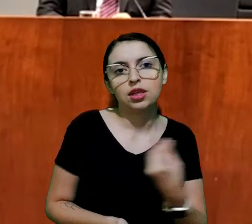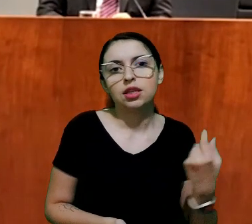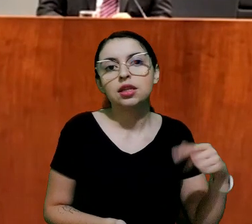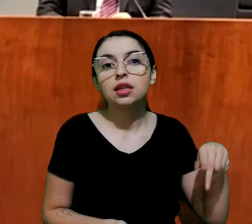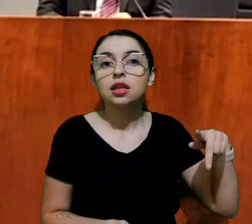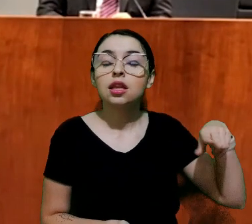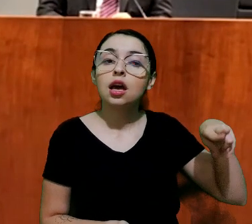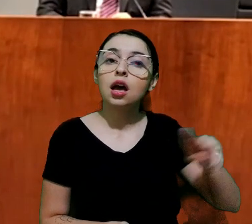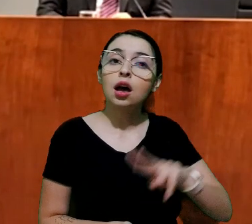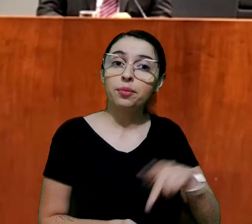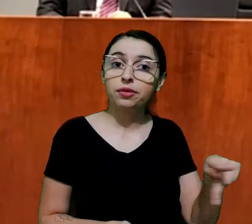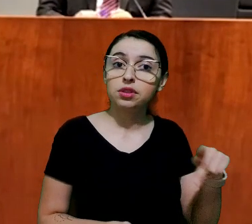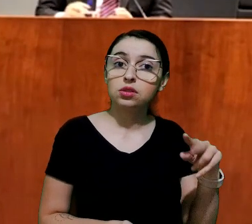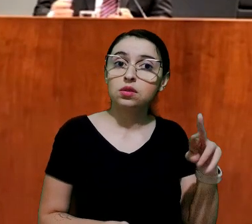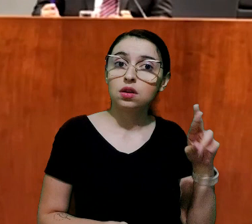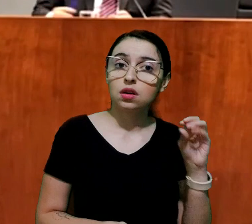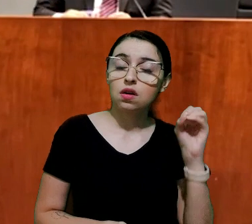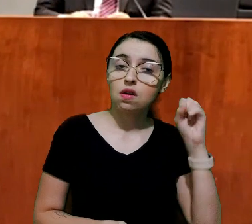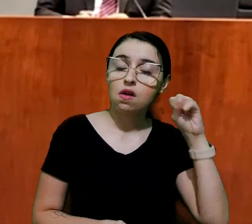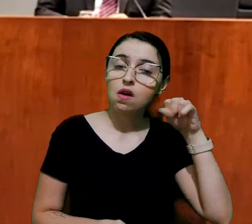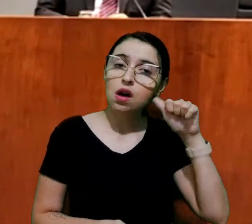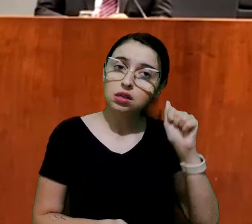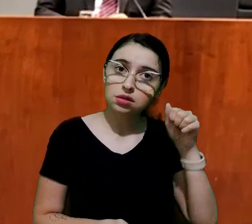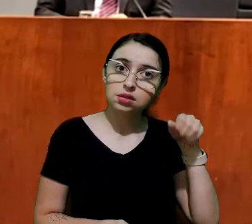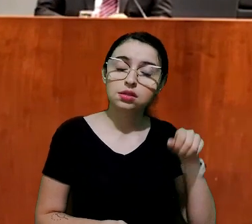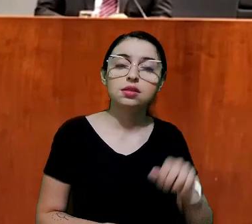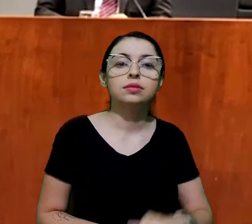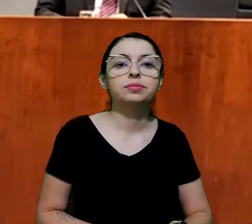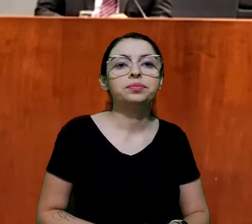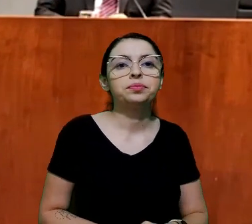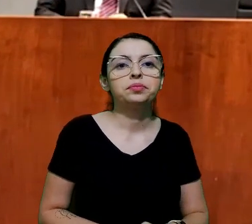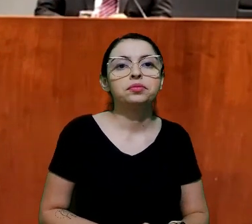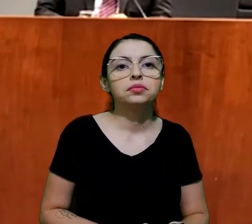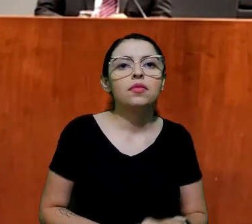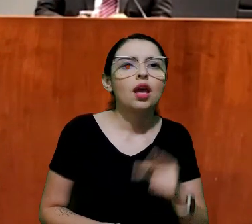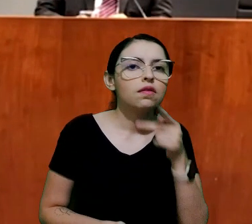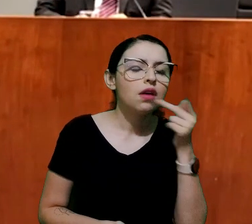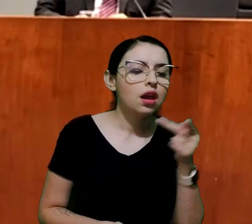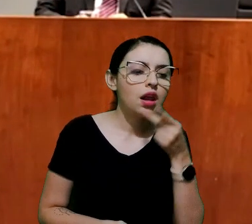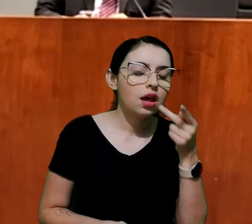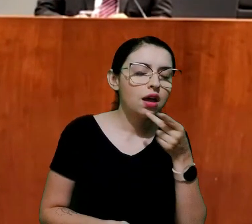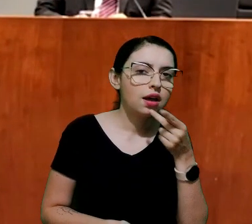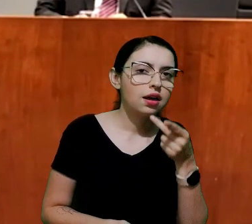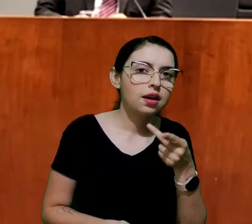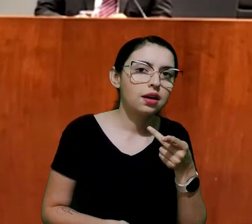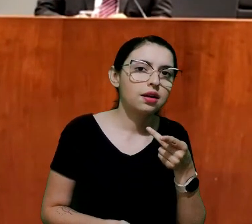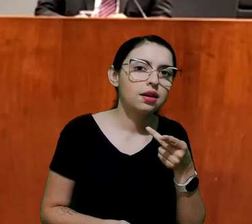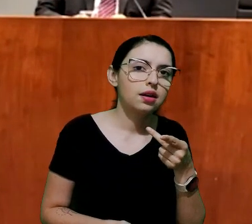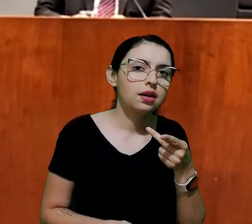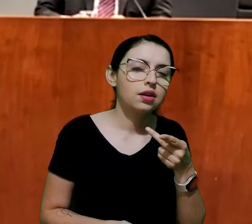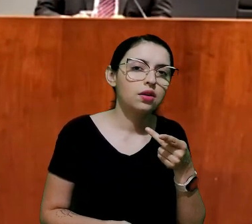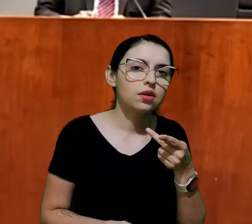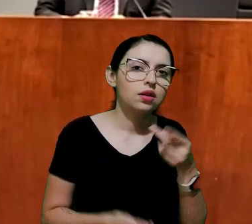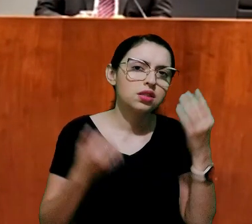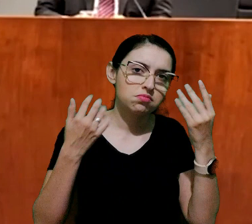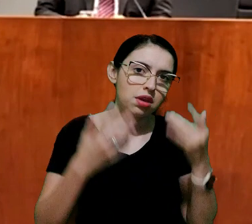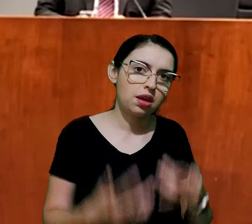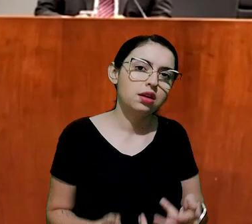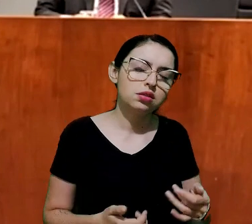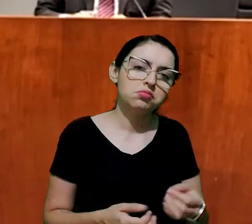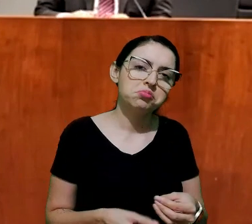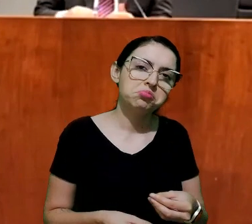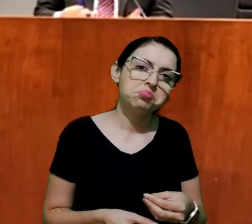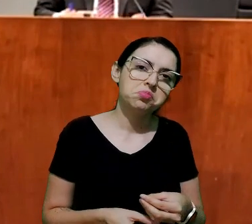e fazer uma indagação relativa às questões de